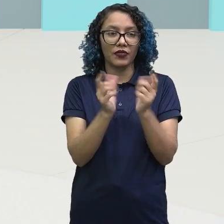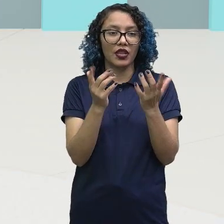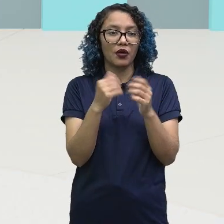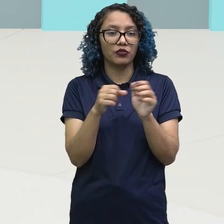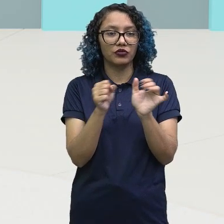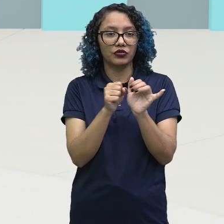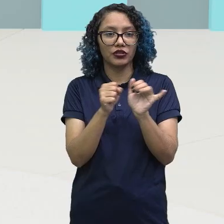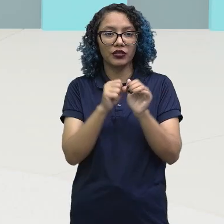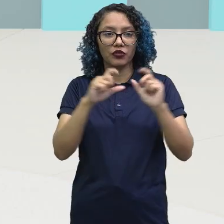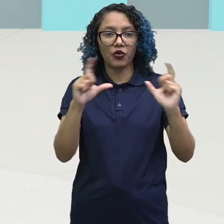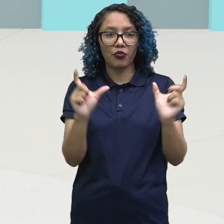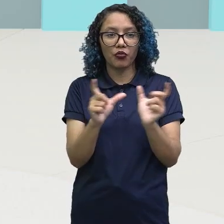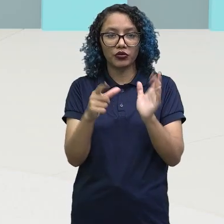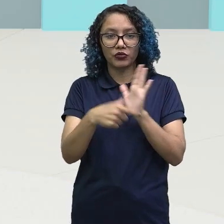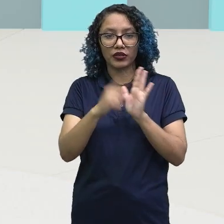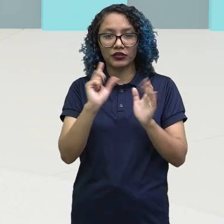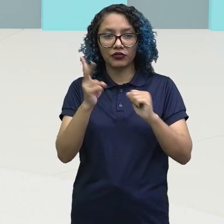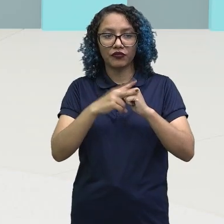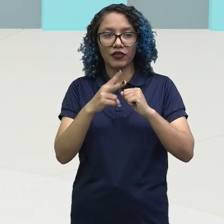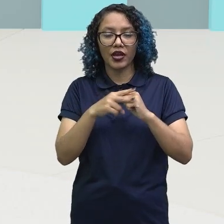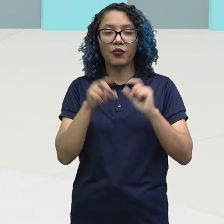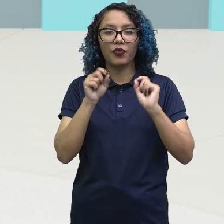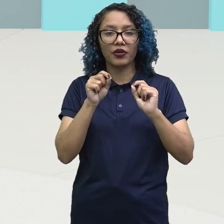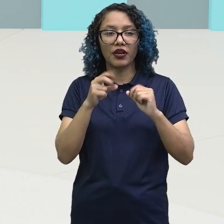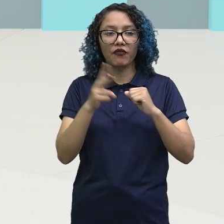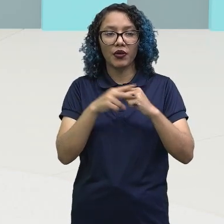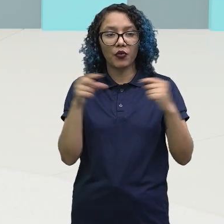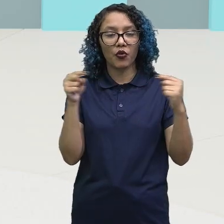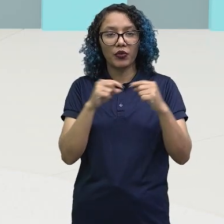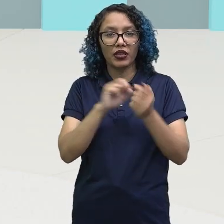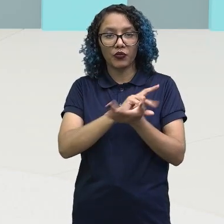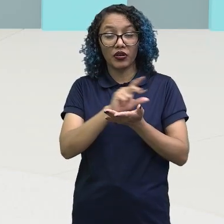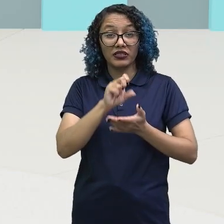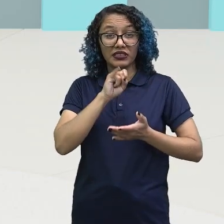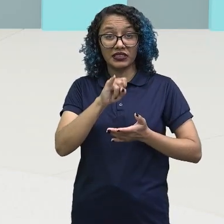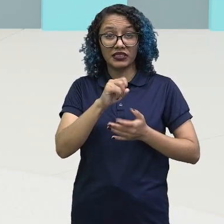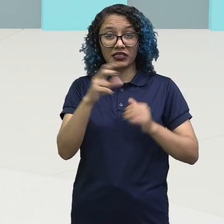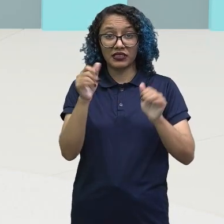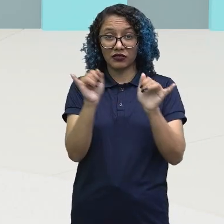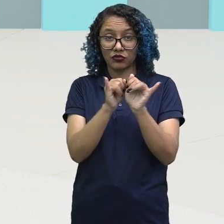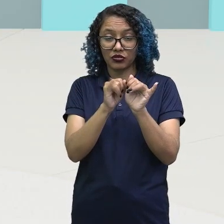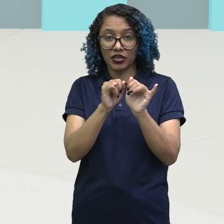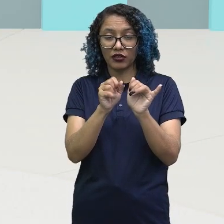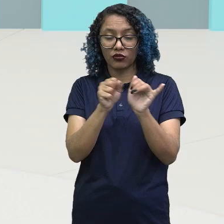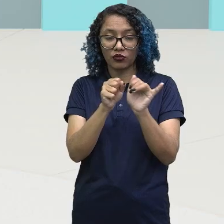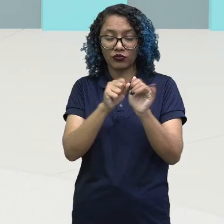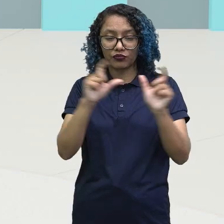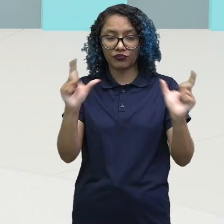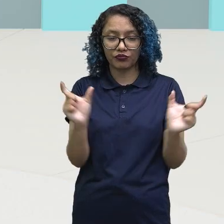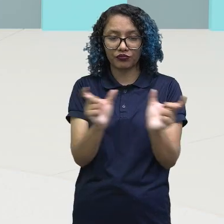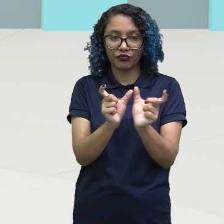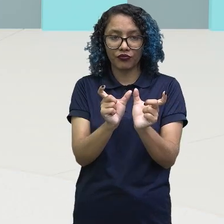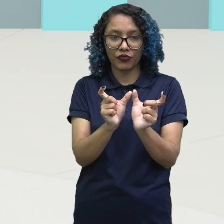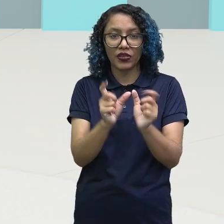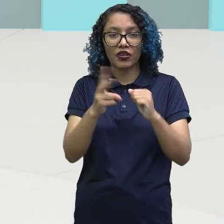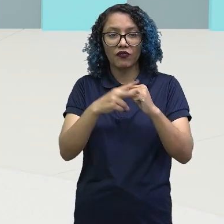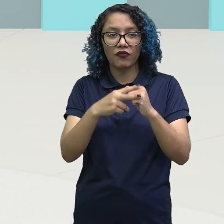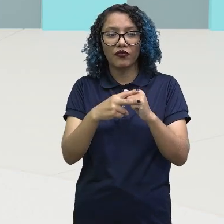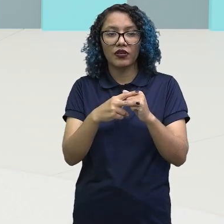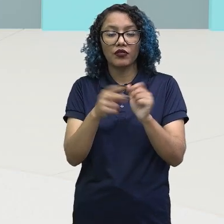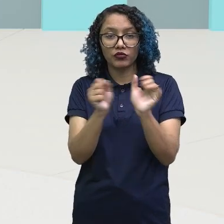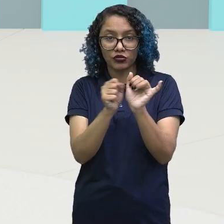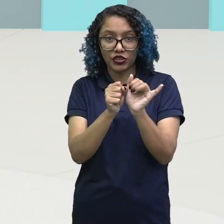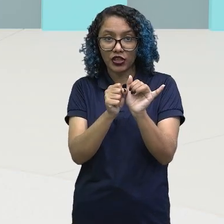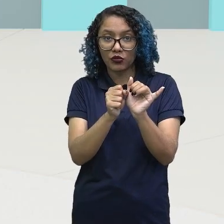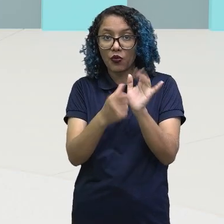O verbo vai para o plural. Então, se nós temos um sujeito composto e esse verbo ele está anteposto aí ao